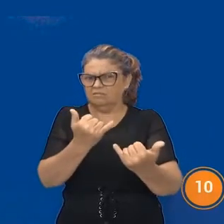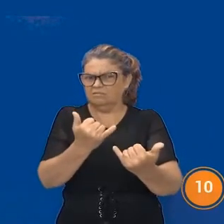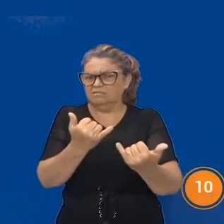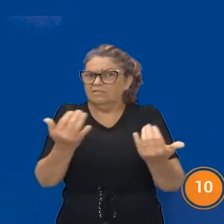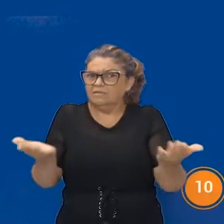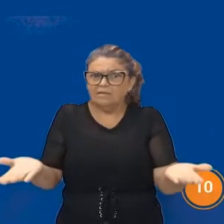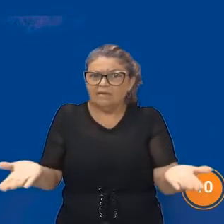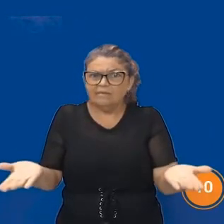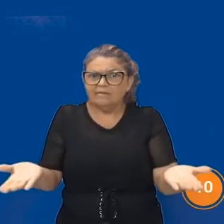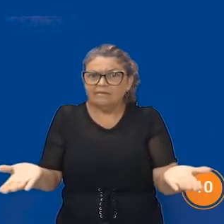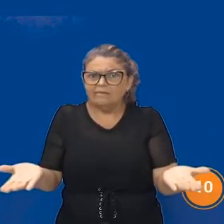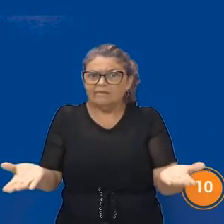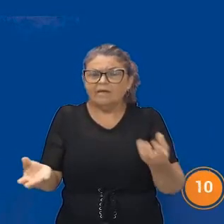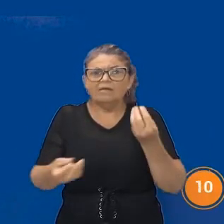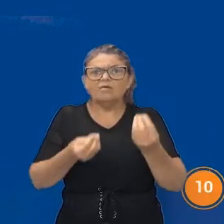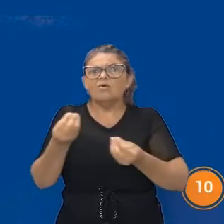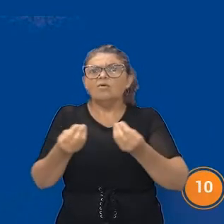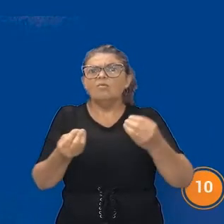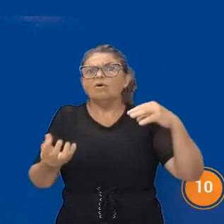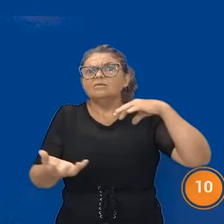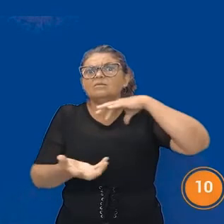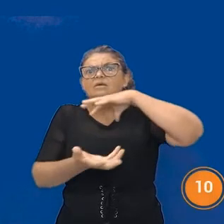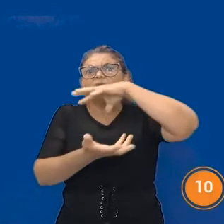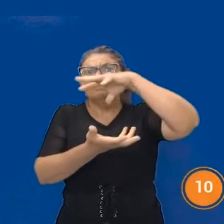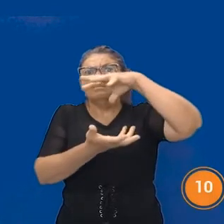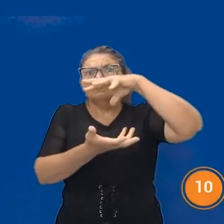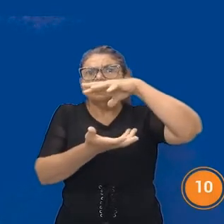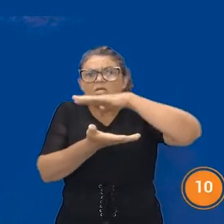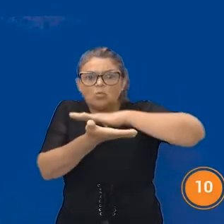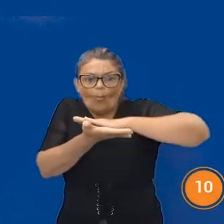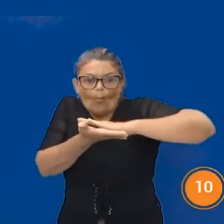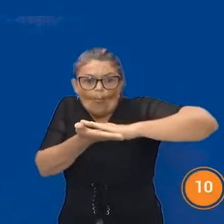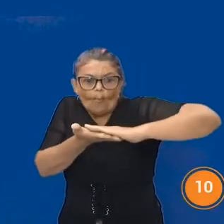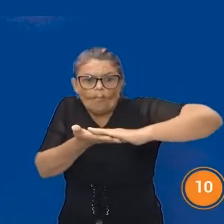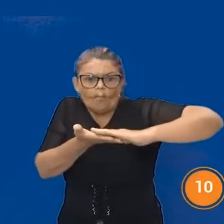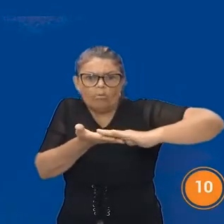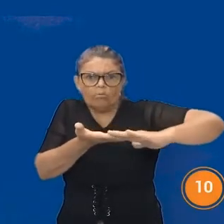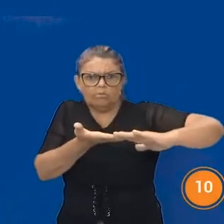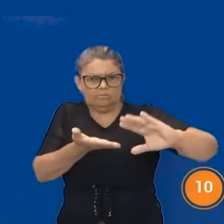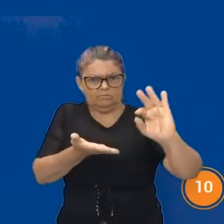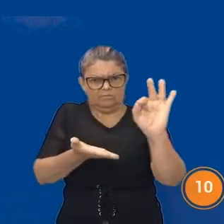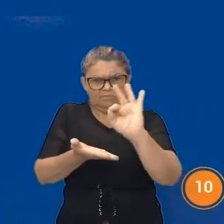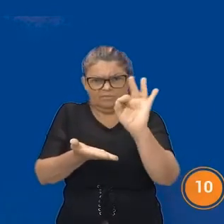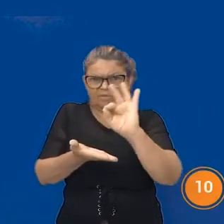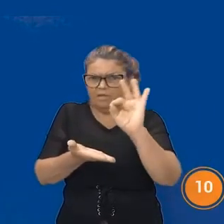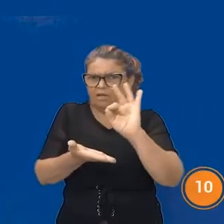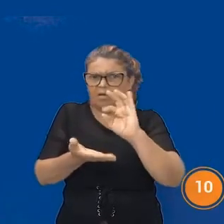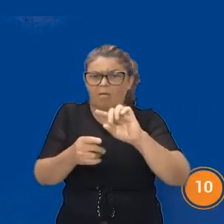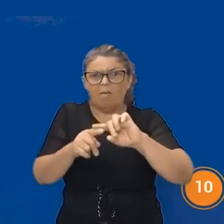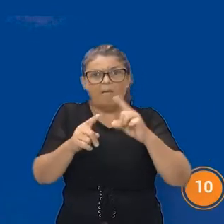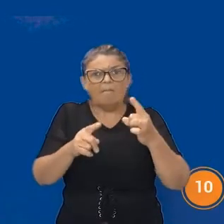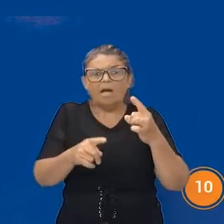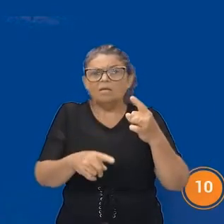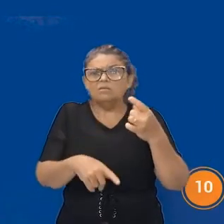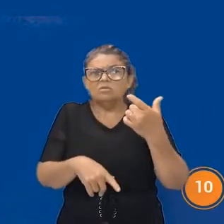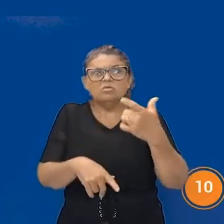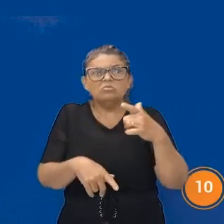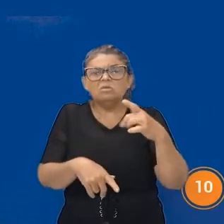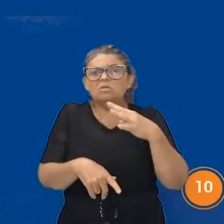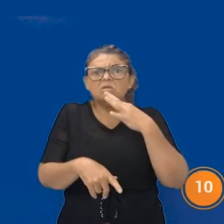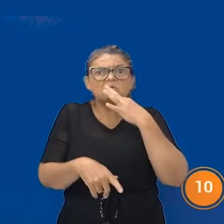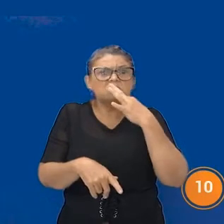possível contornar a Terra. Ela não é plana. Mas como não tinha a confirmação de que a Terra era